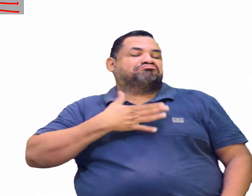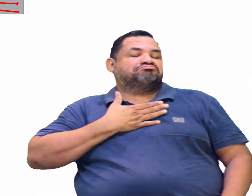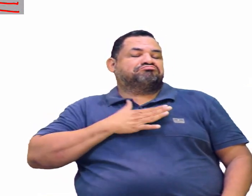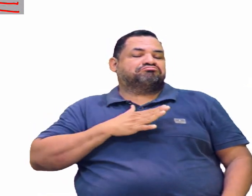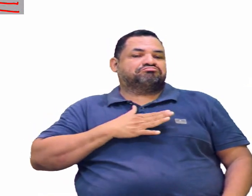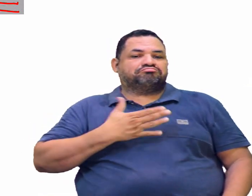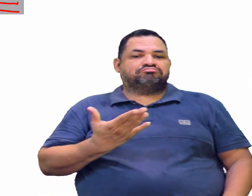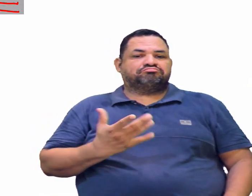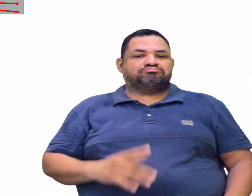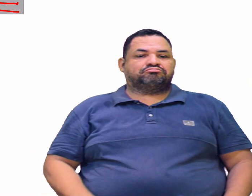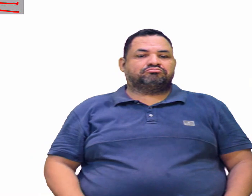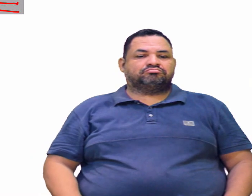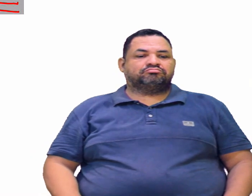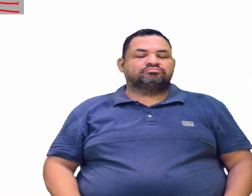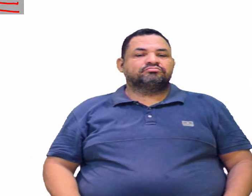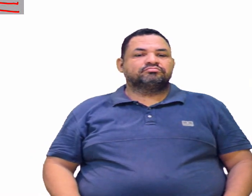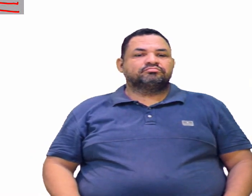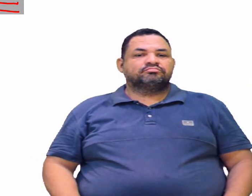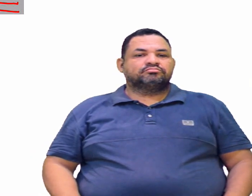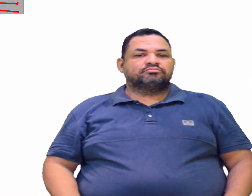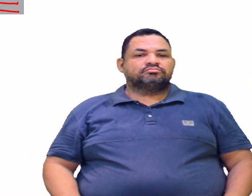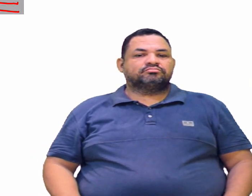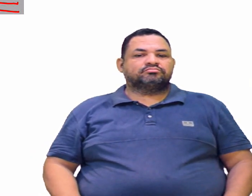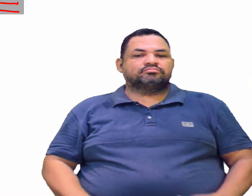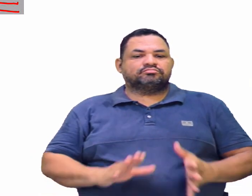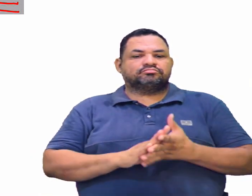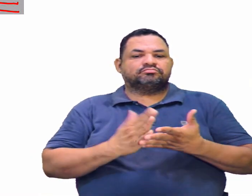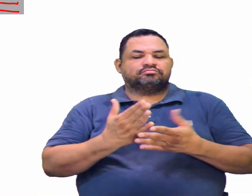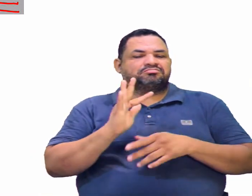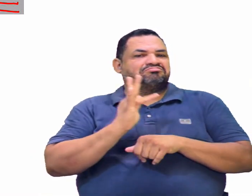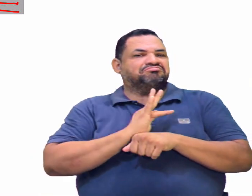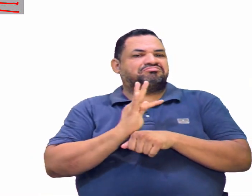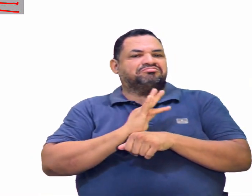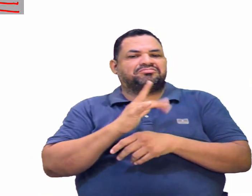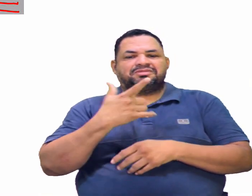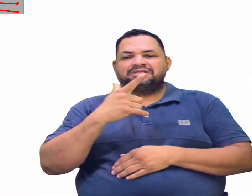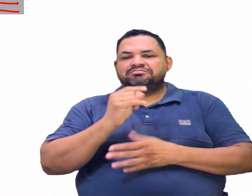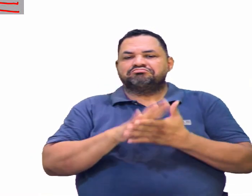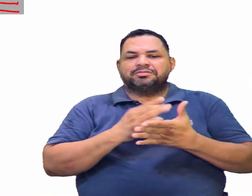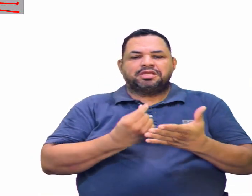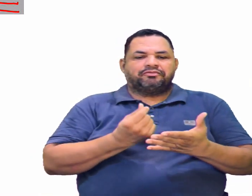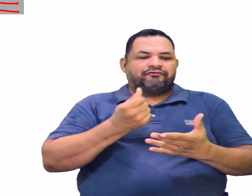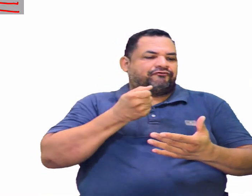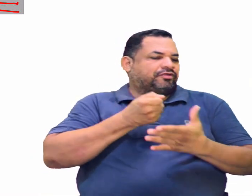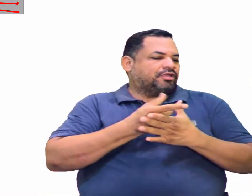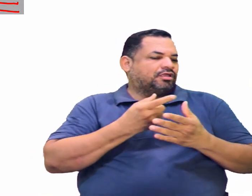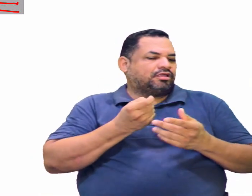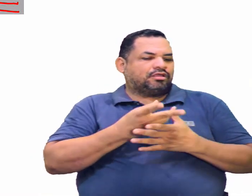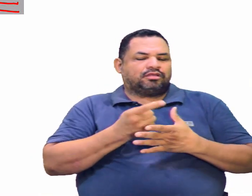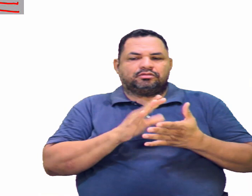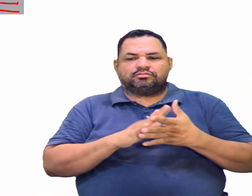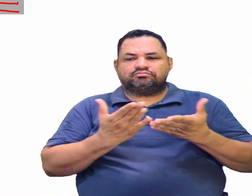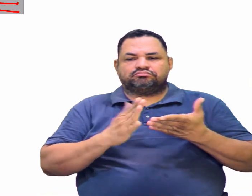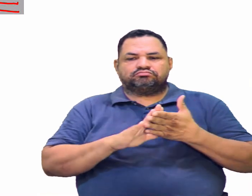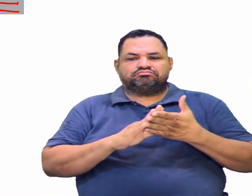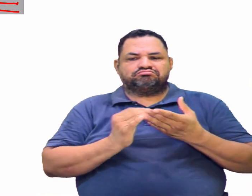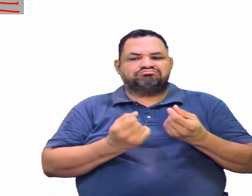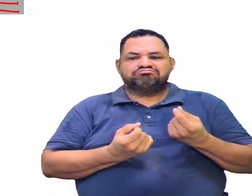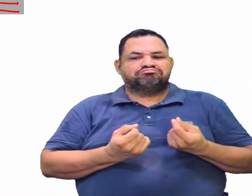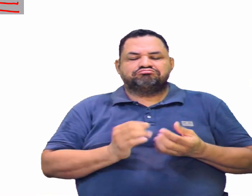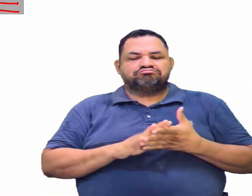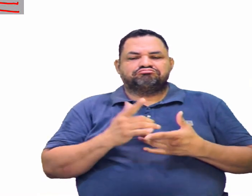interesse, então acaba que o filme não vai ter bilheteria, não vai ter lucro,